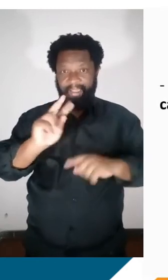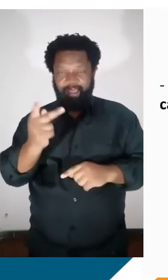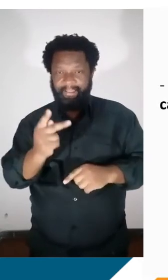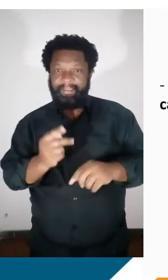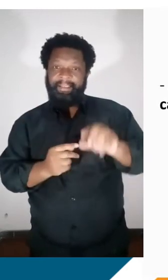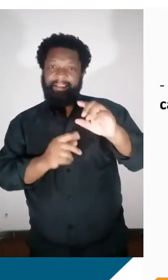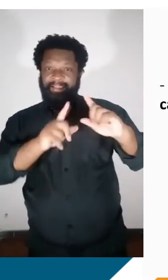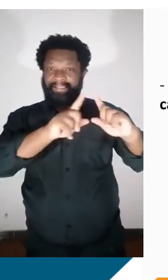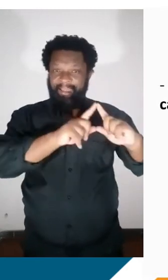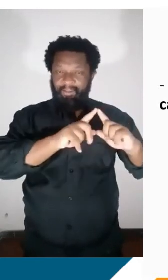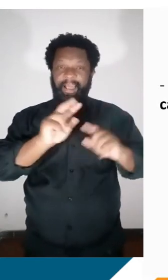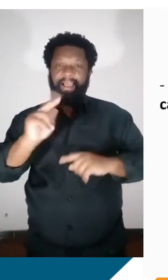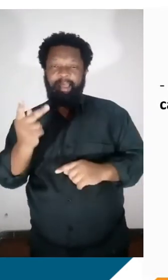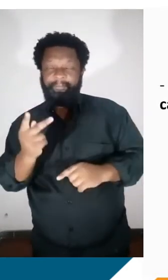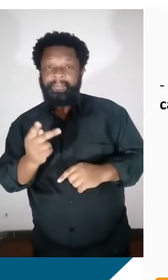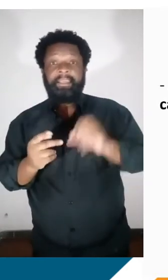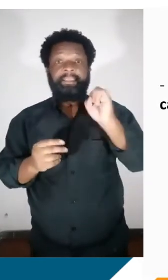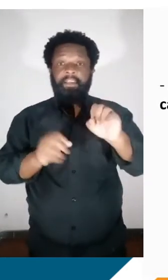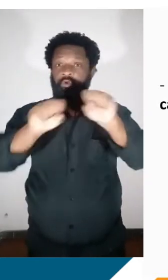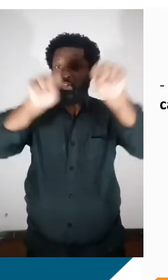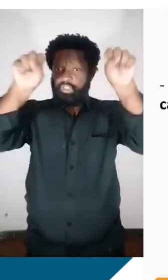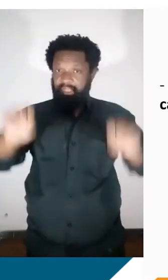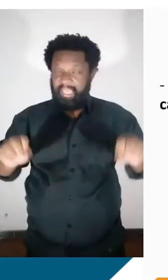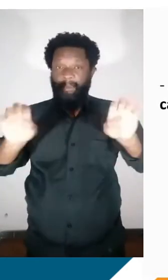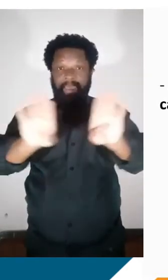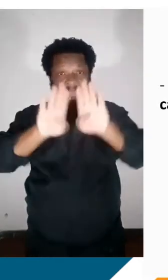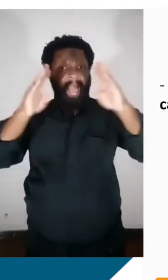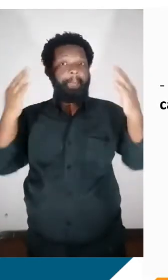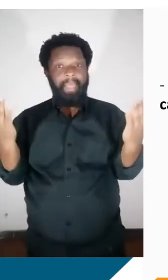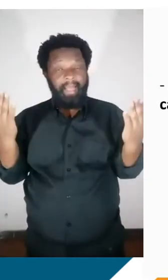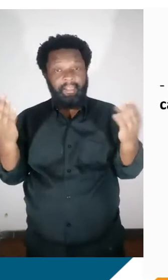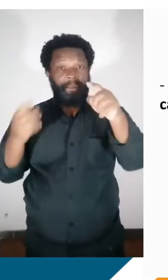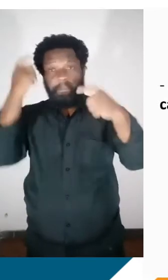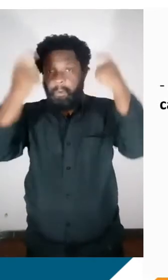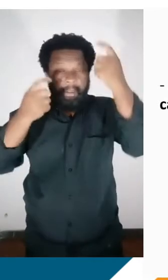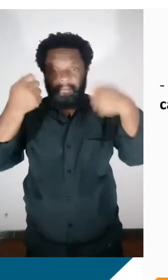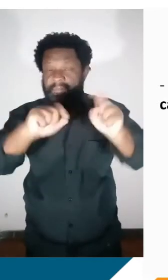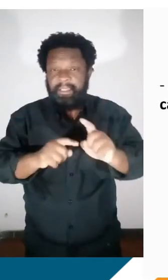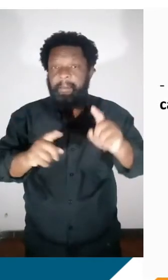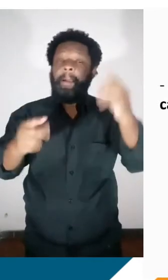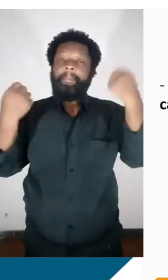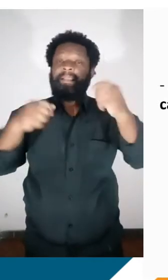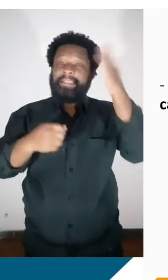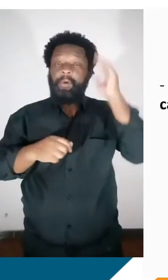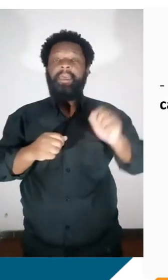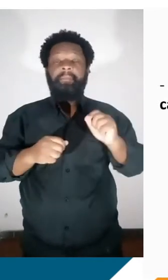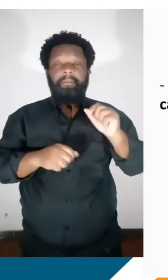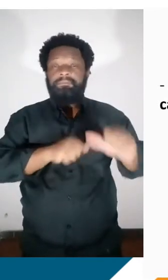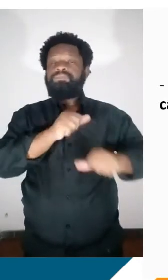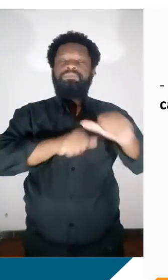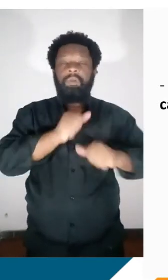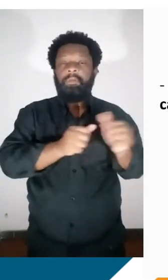o seu sistema for aberto, não se preocupem muito com isso, tá? Mas isso quer dizer que a reação é feita a pressão constante, tá